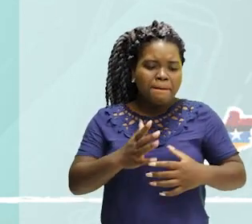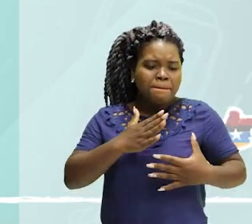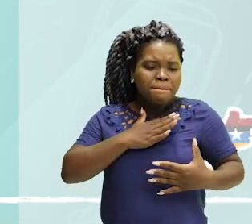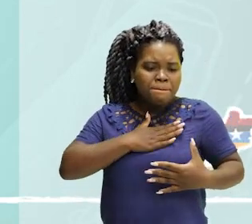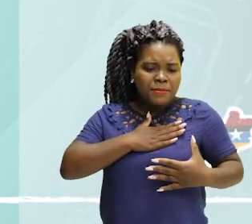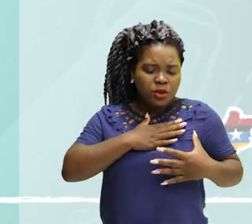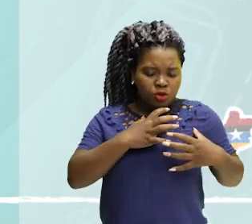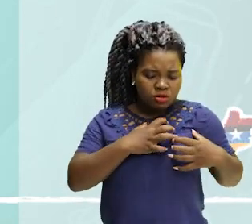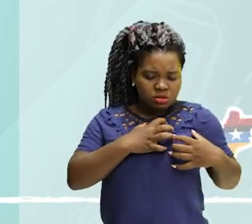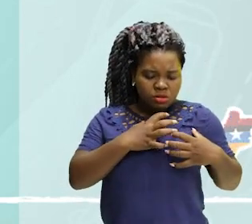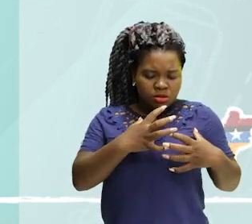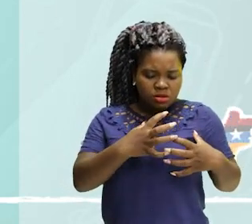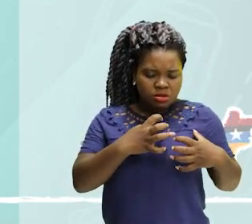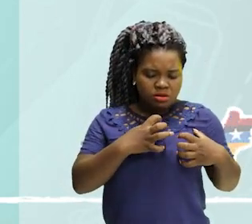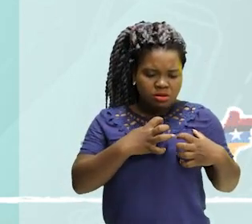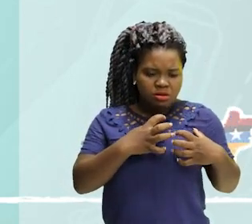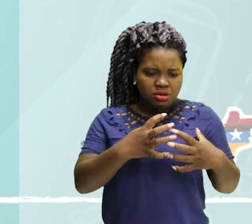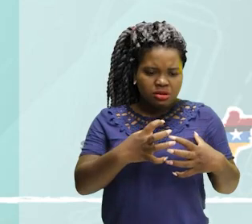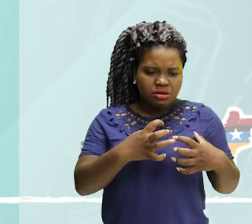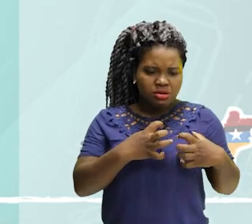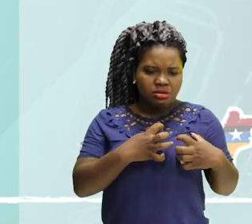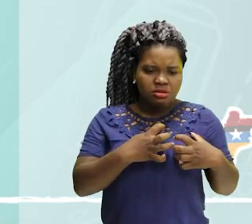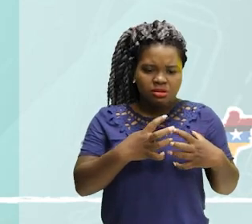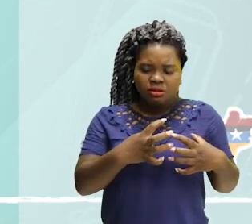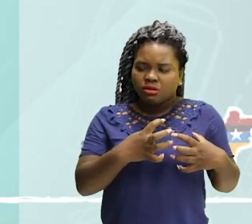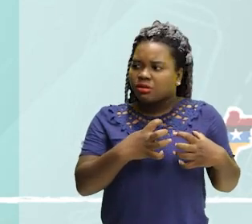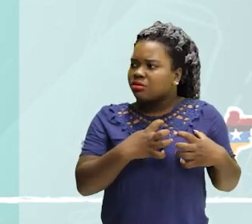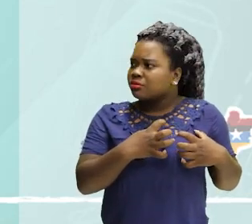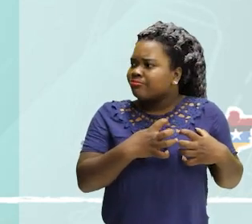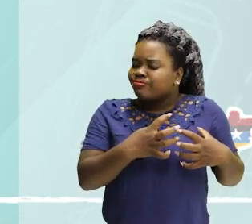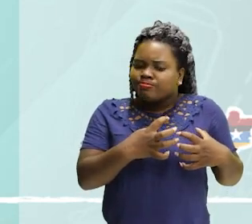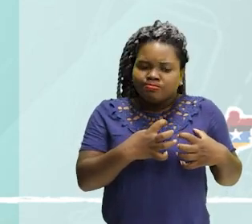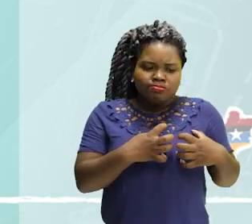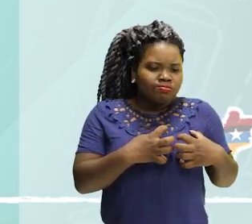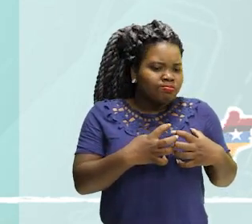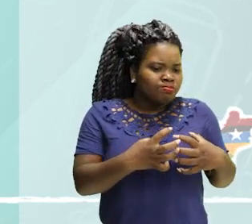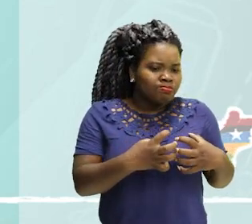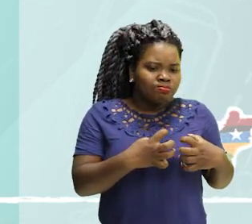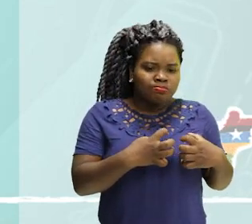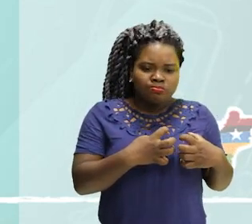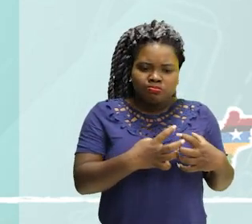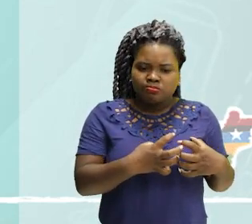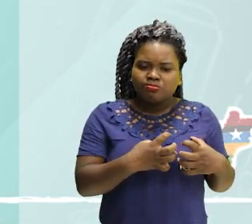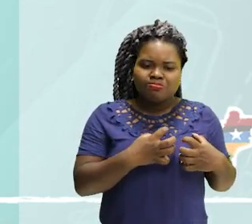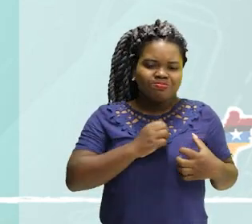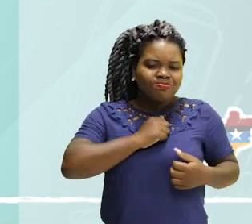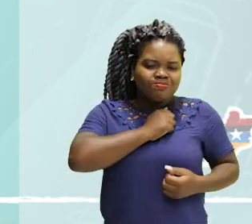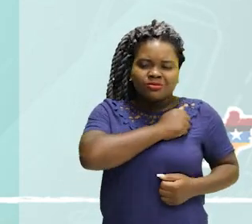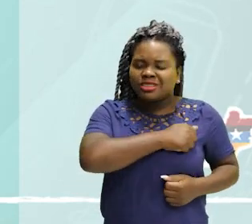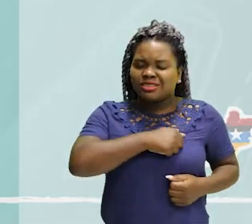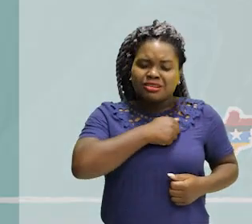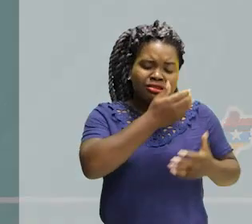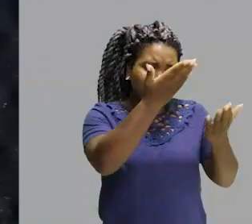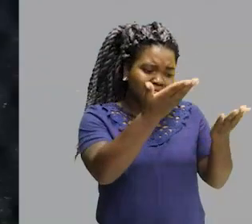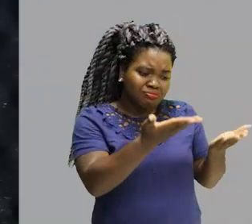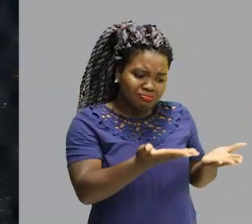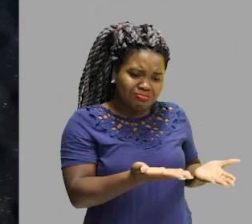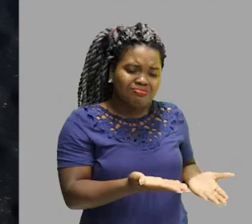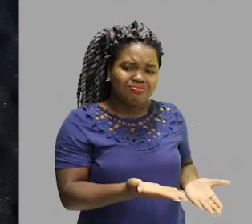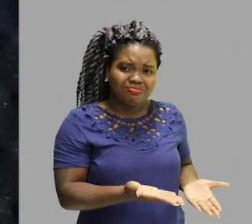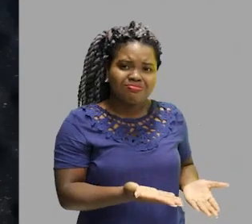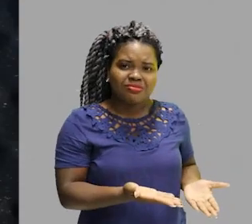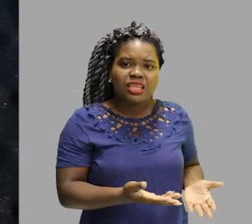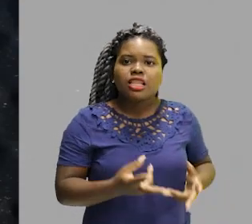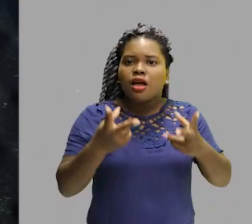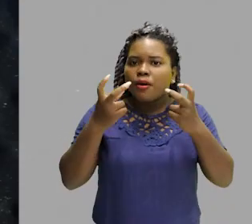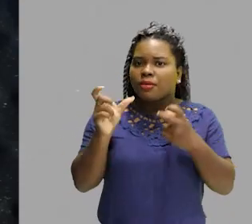coração é um vago de acalanto, berçando versos de saudade imensa. Observa aí, ó, meu coração